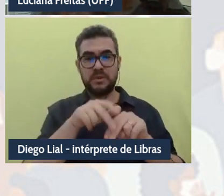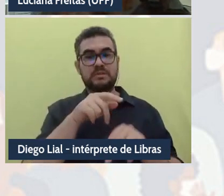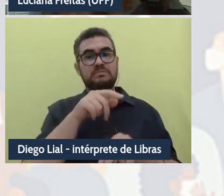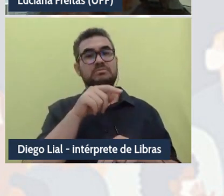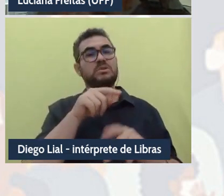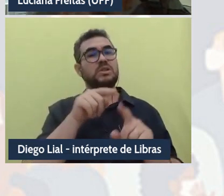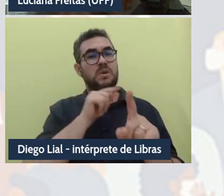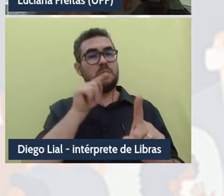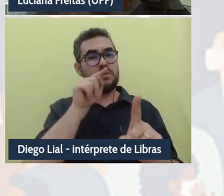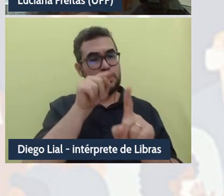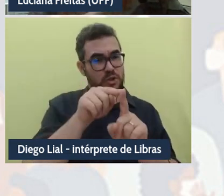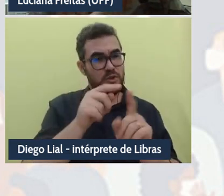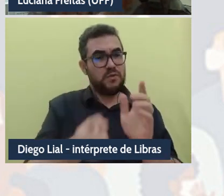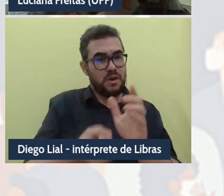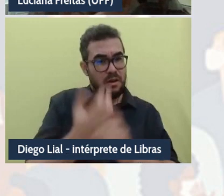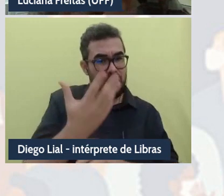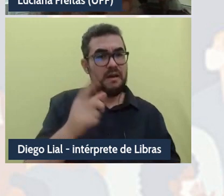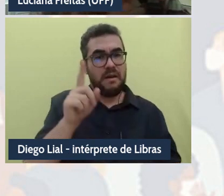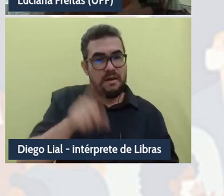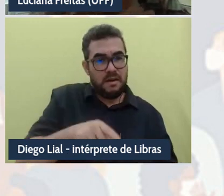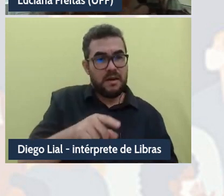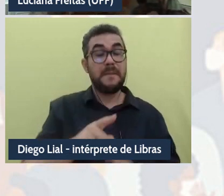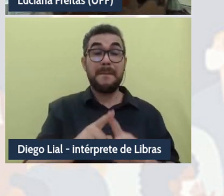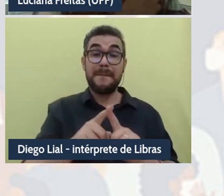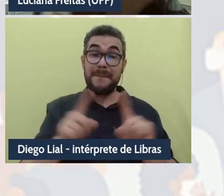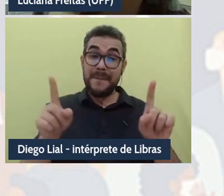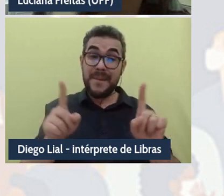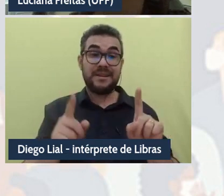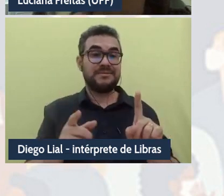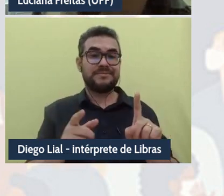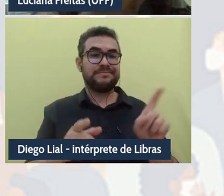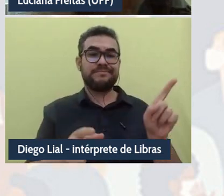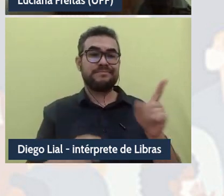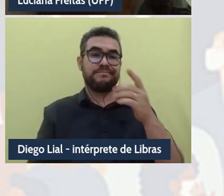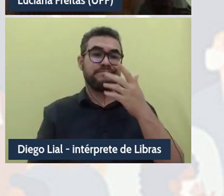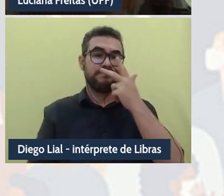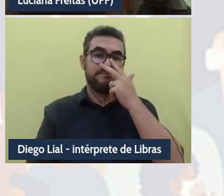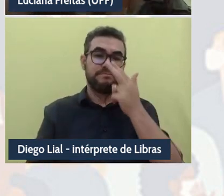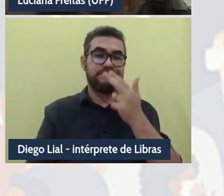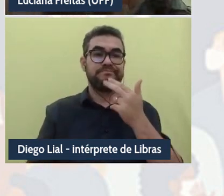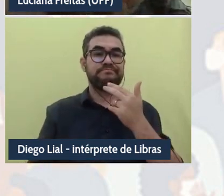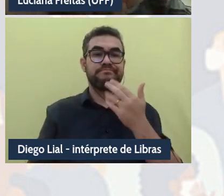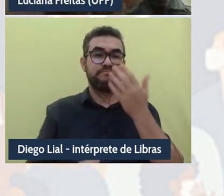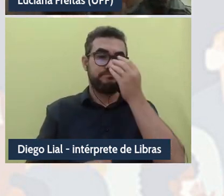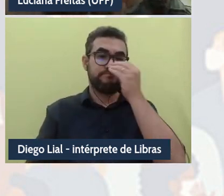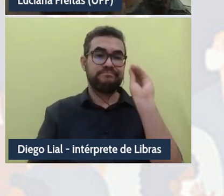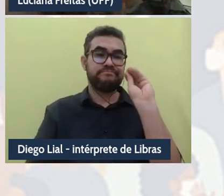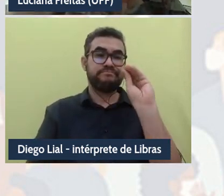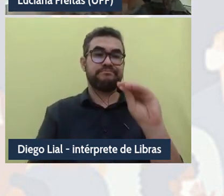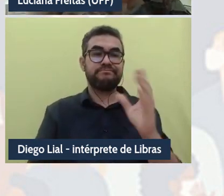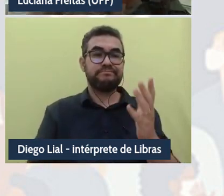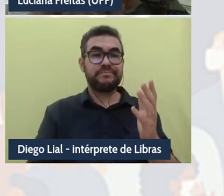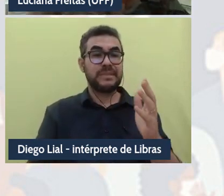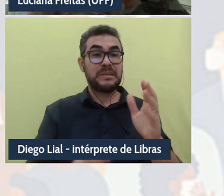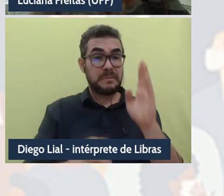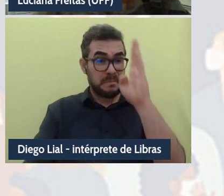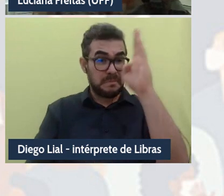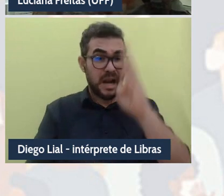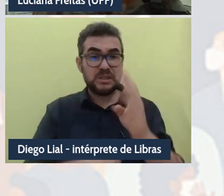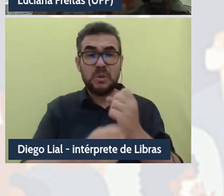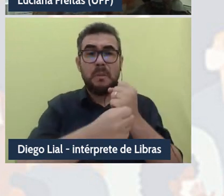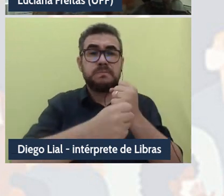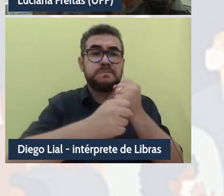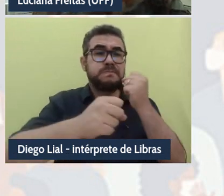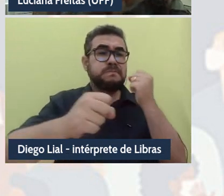na verdade ela desconsidera a diversidade do Brasil, né? Por exemplo, quando ela inclui como uma de suas